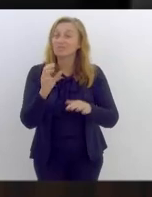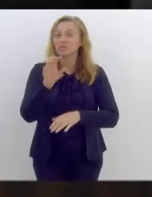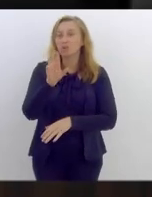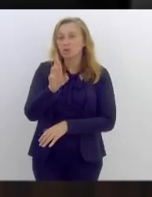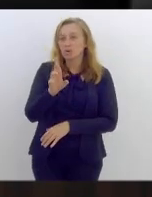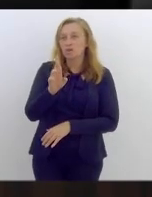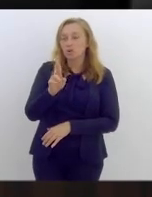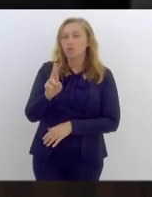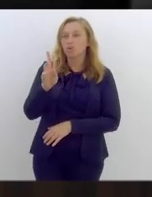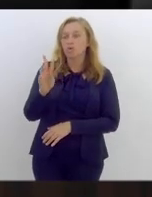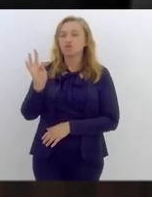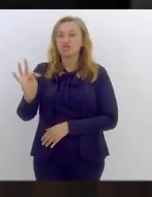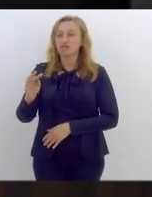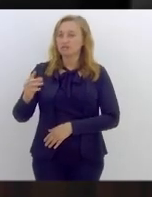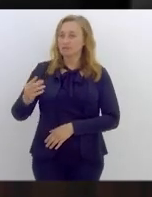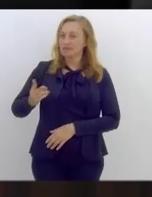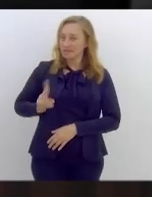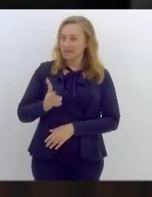sempre presente.